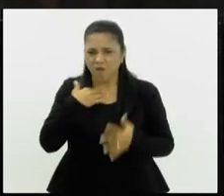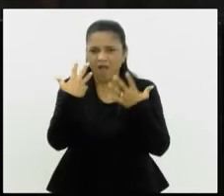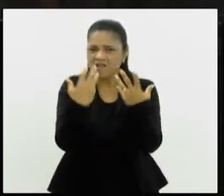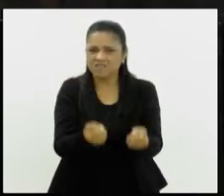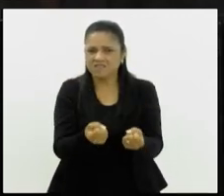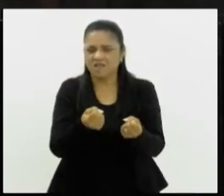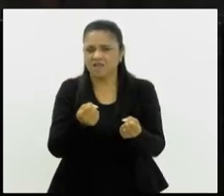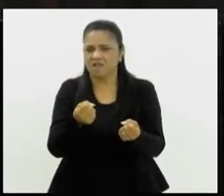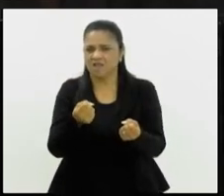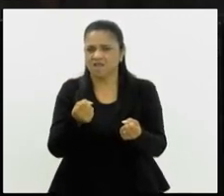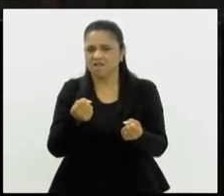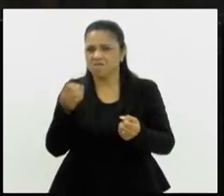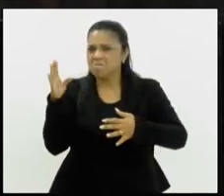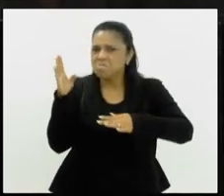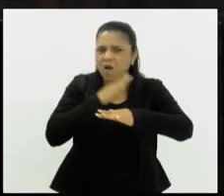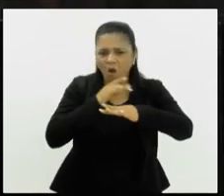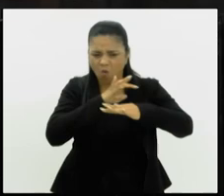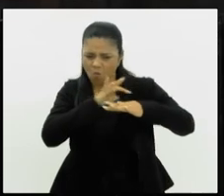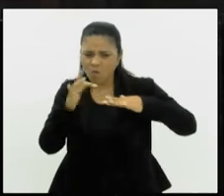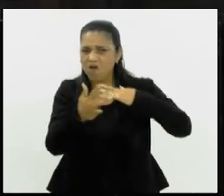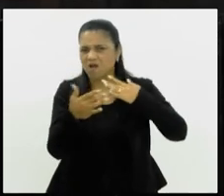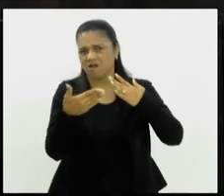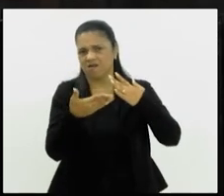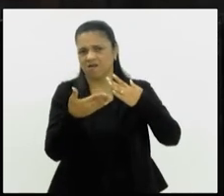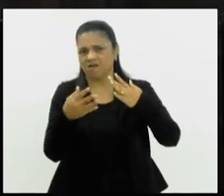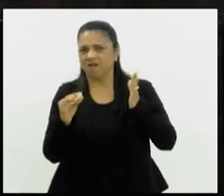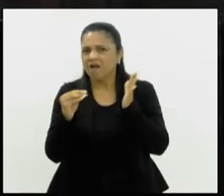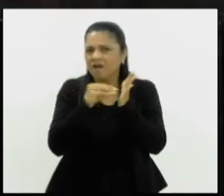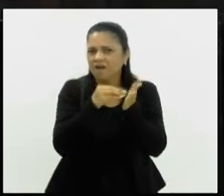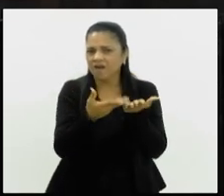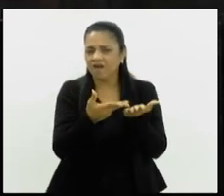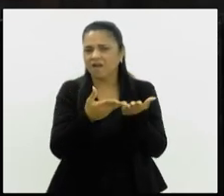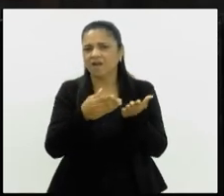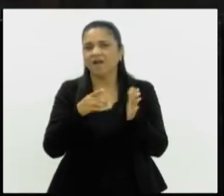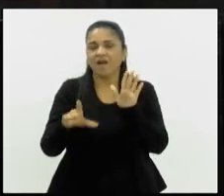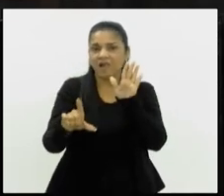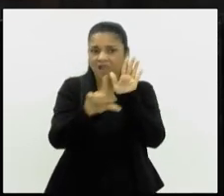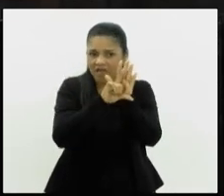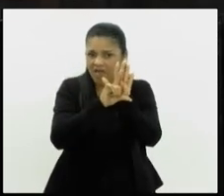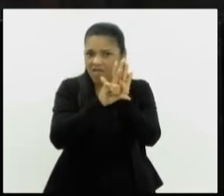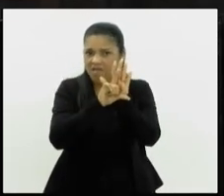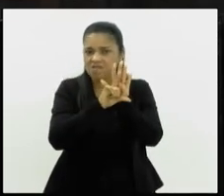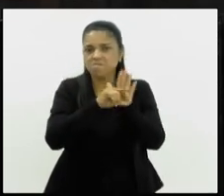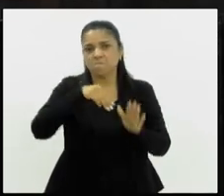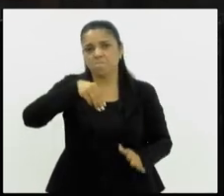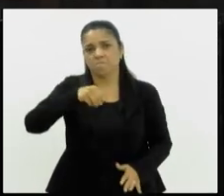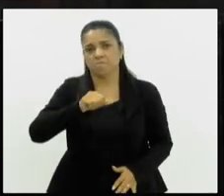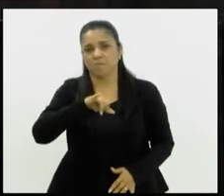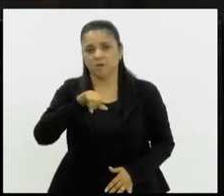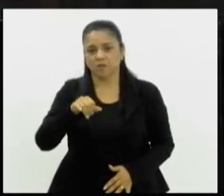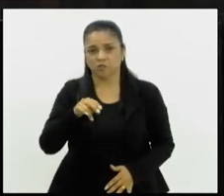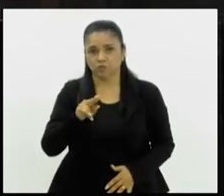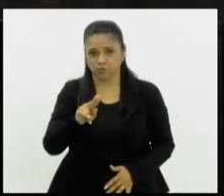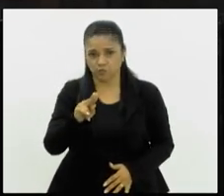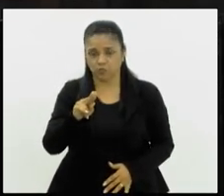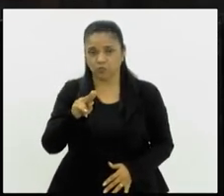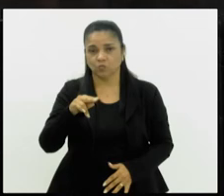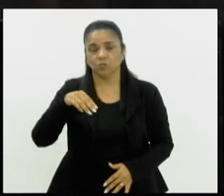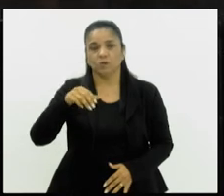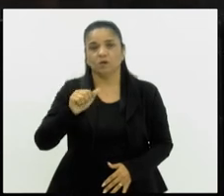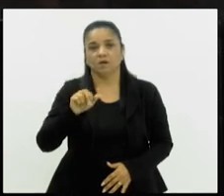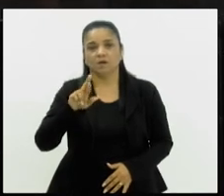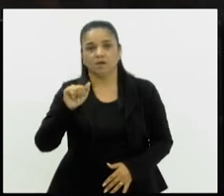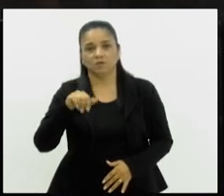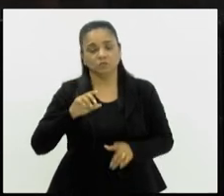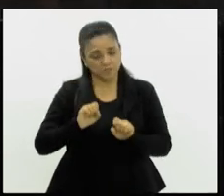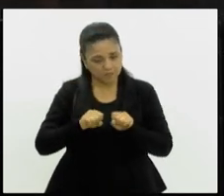redes sociais. E nós vamos fazer com que a lei Maju de Araújo seja mais uma bandeira para defender as pessoas